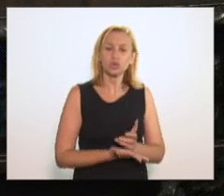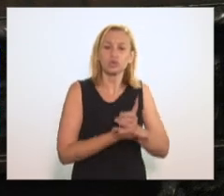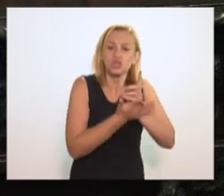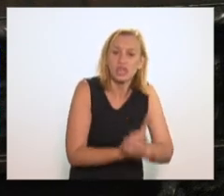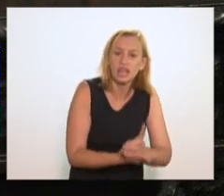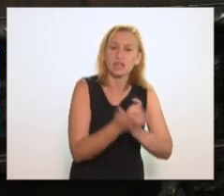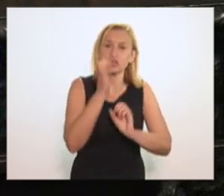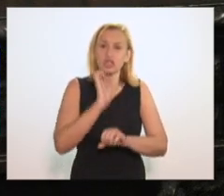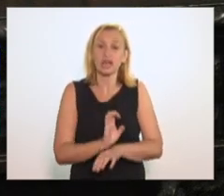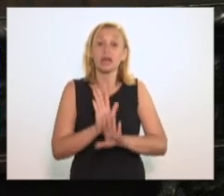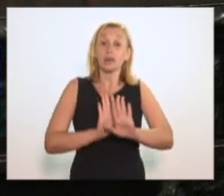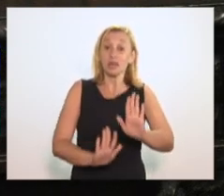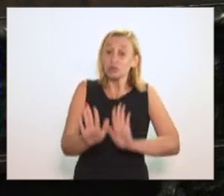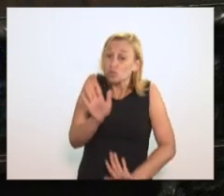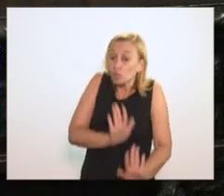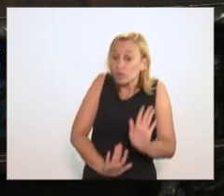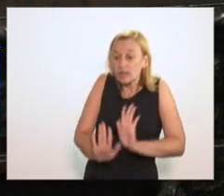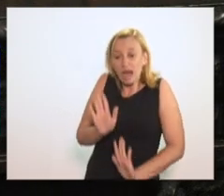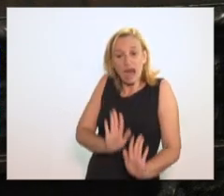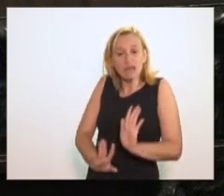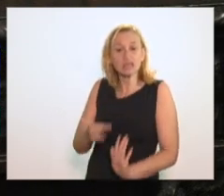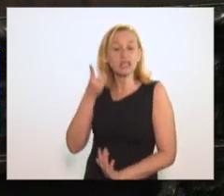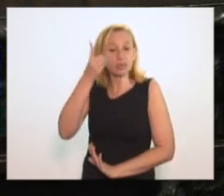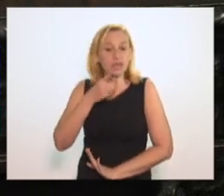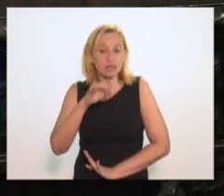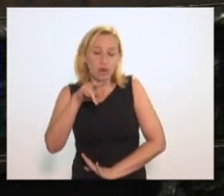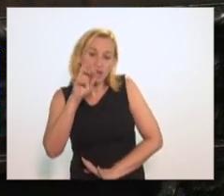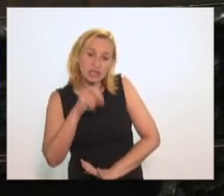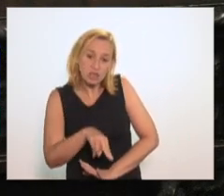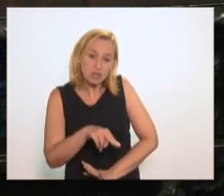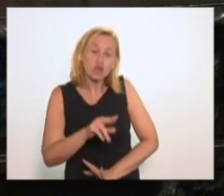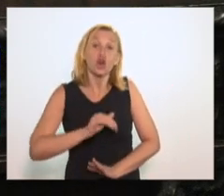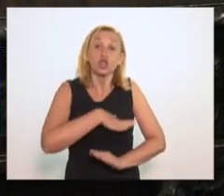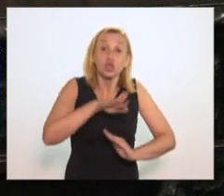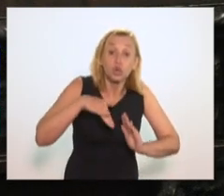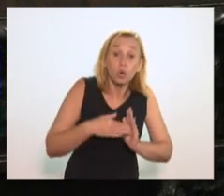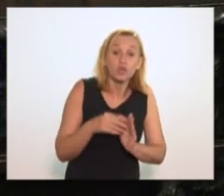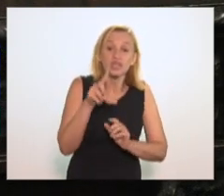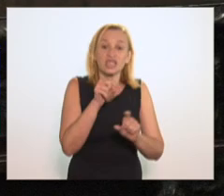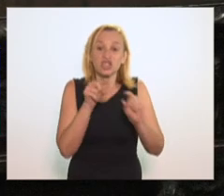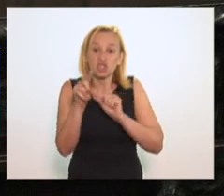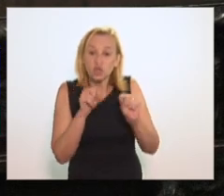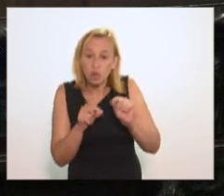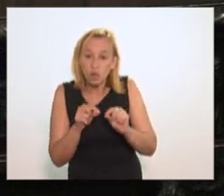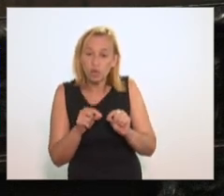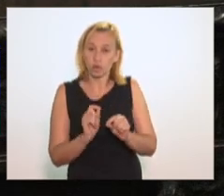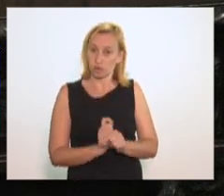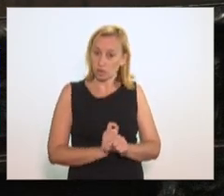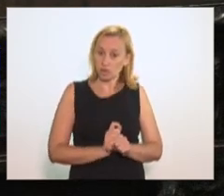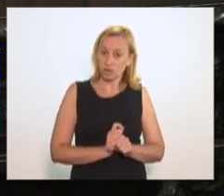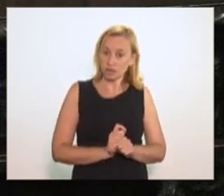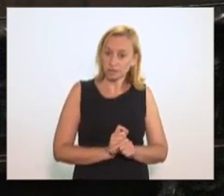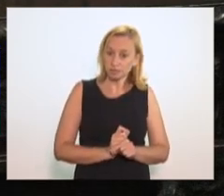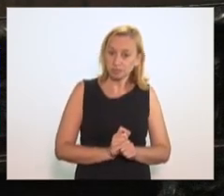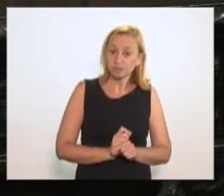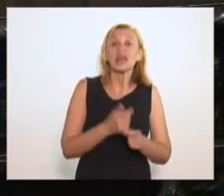os devidos cuidados deputado Anderson Moraes todas as decisões todas de restrições das